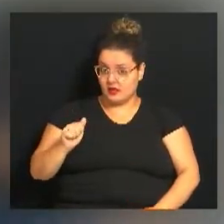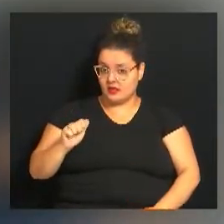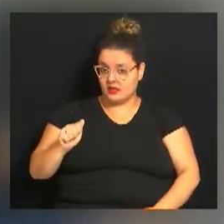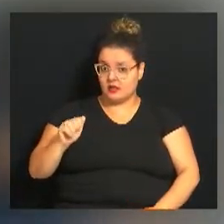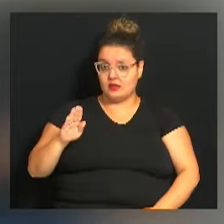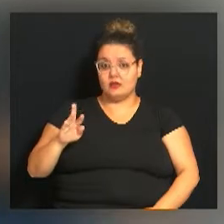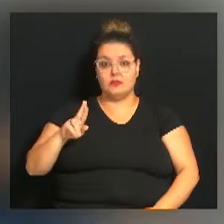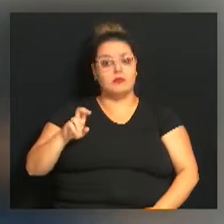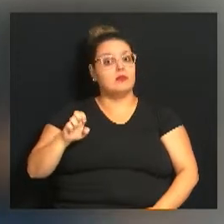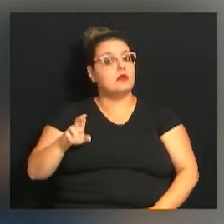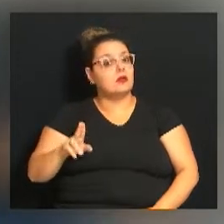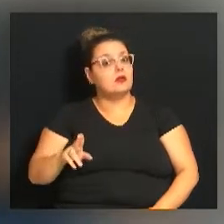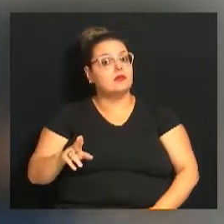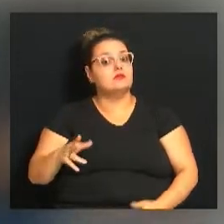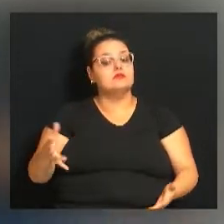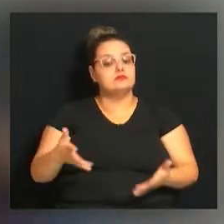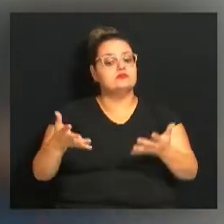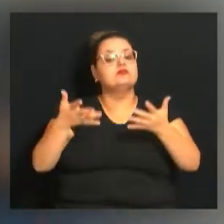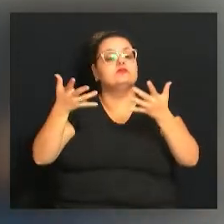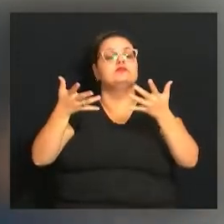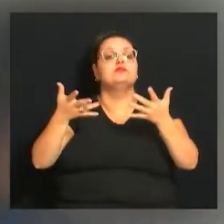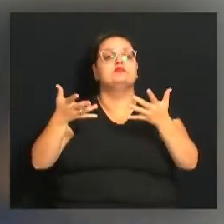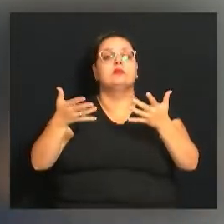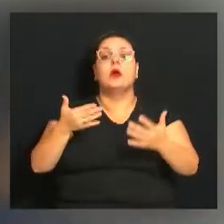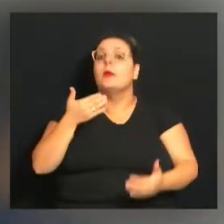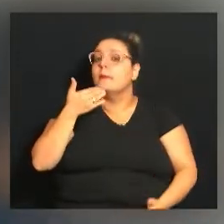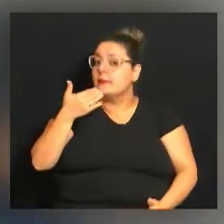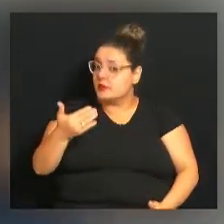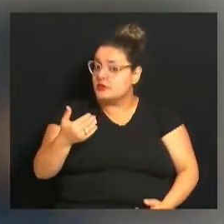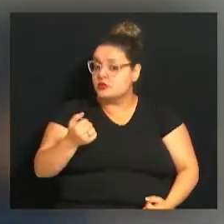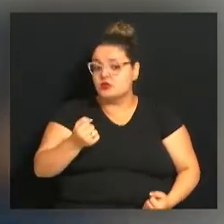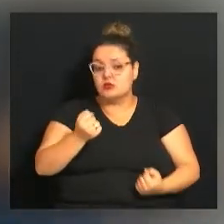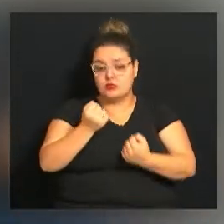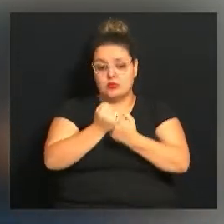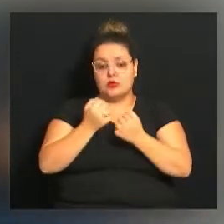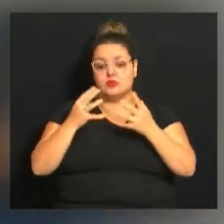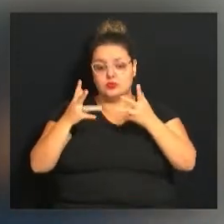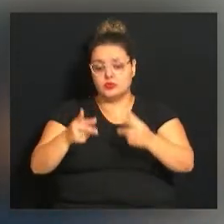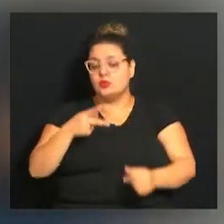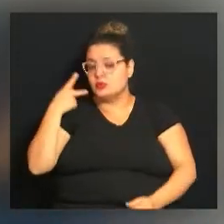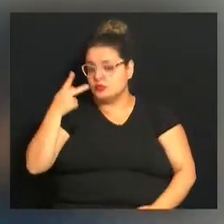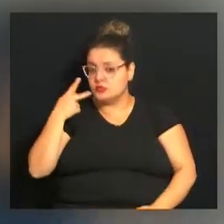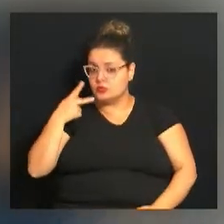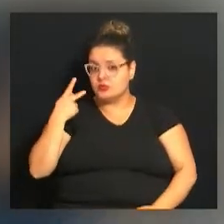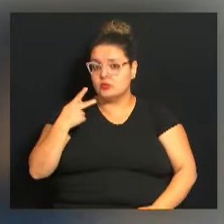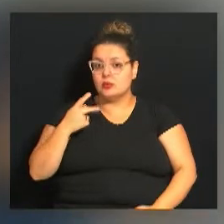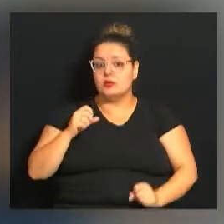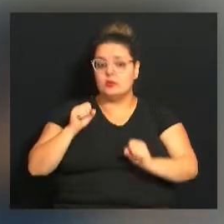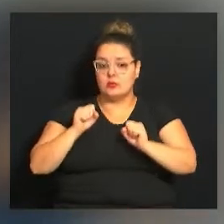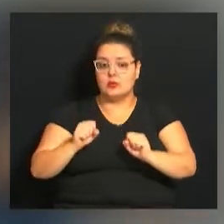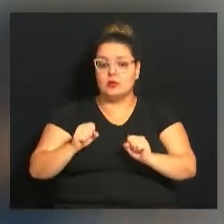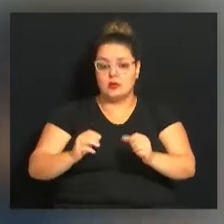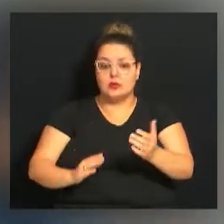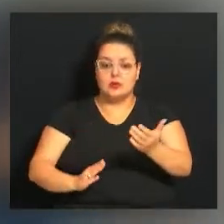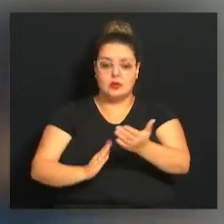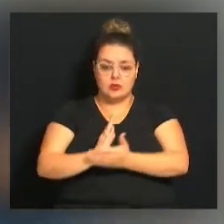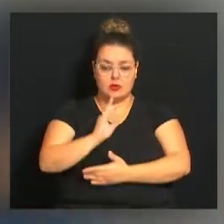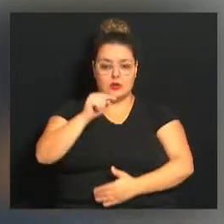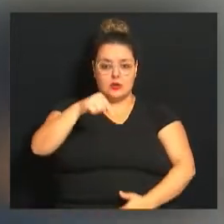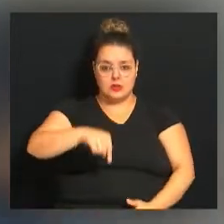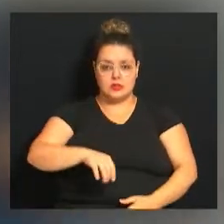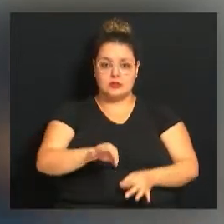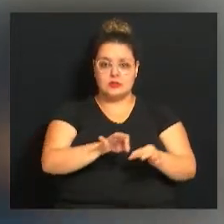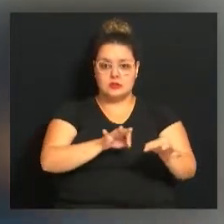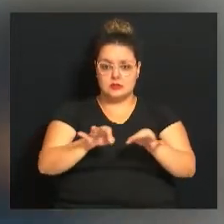e, junto com todos, pedir o apoio de todos os vereadores para que possamos aprovar esse projeto